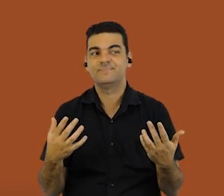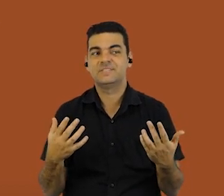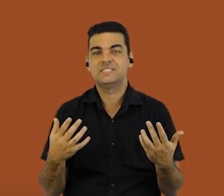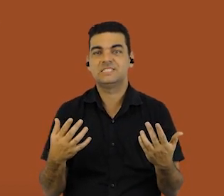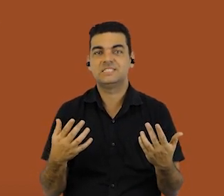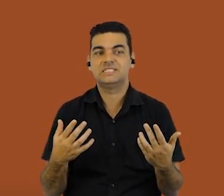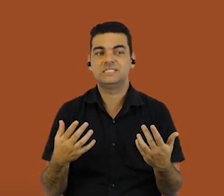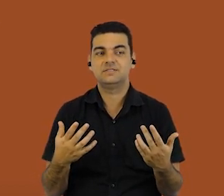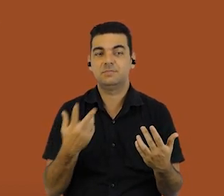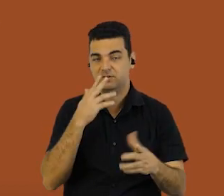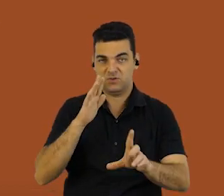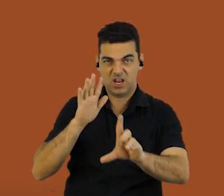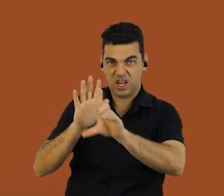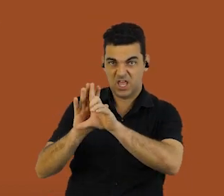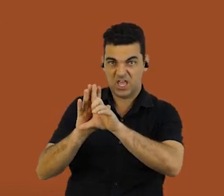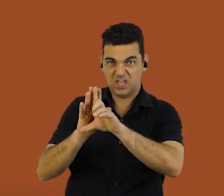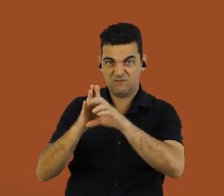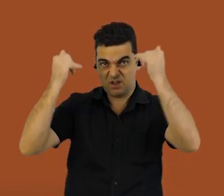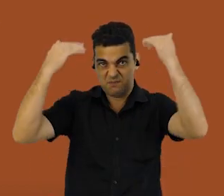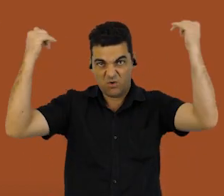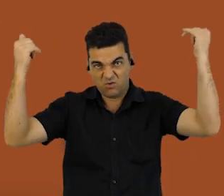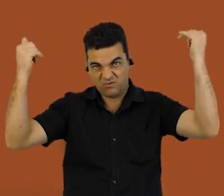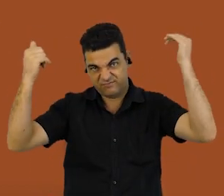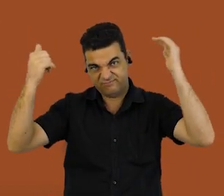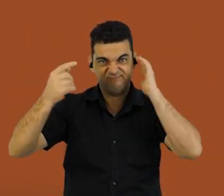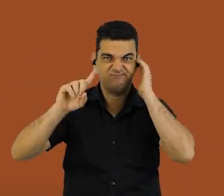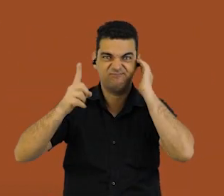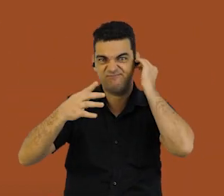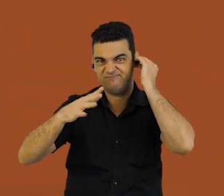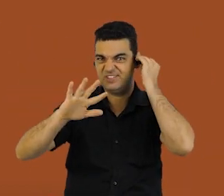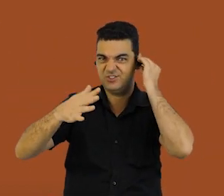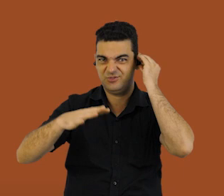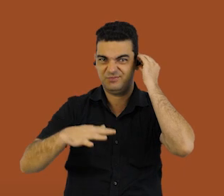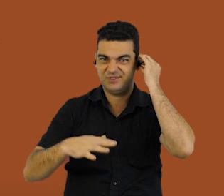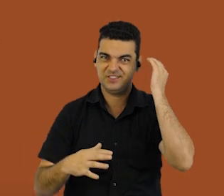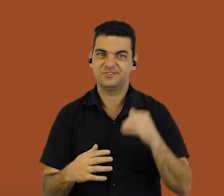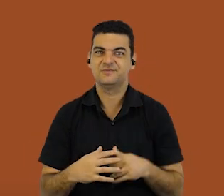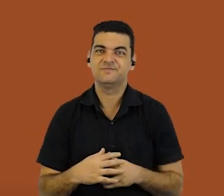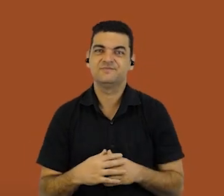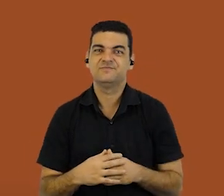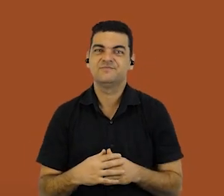né, não é uma lei tão conhecida no ambiente